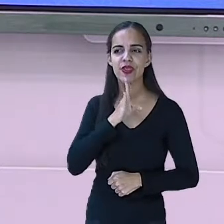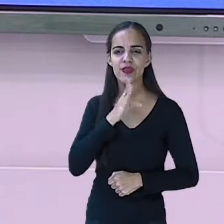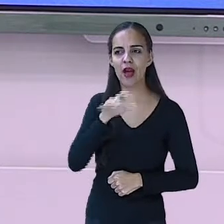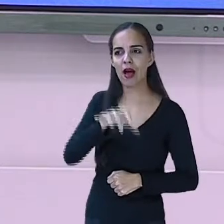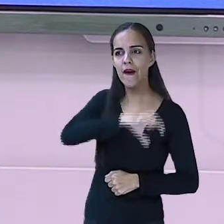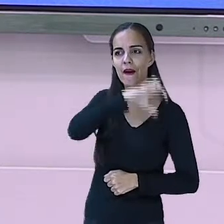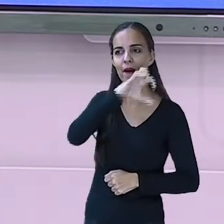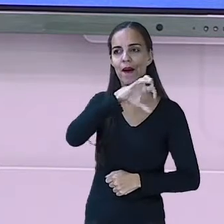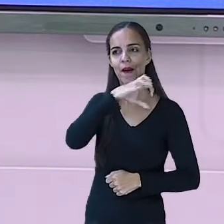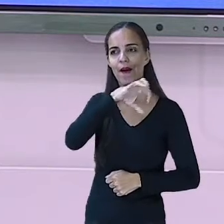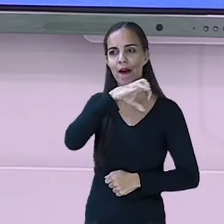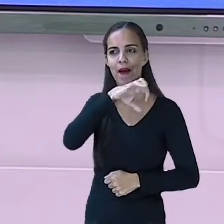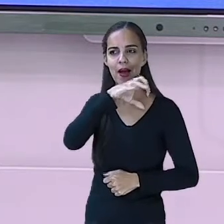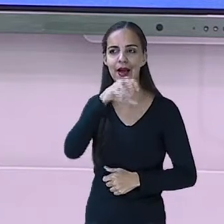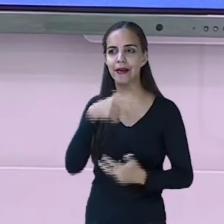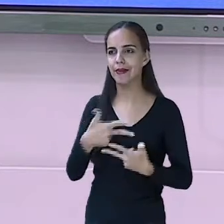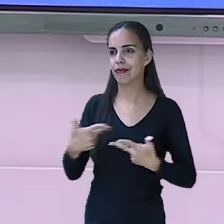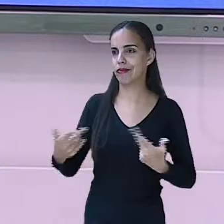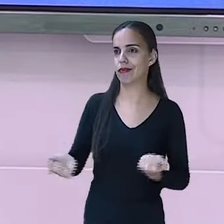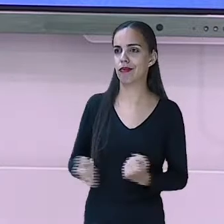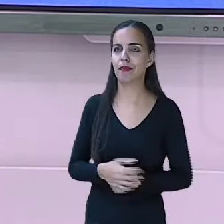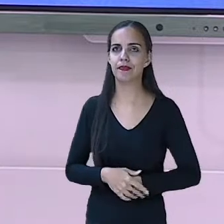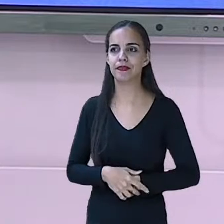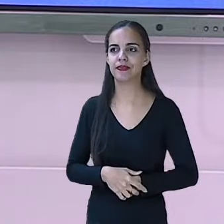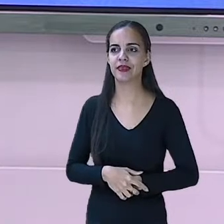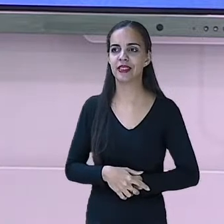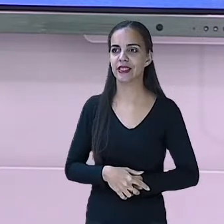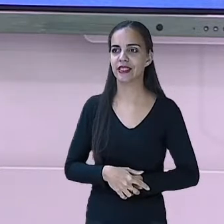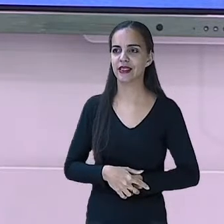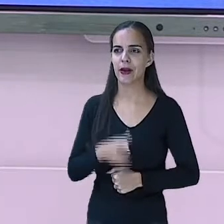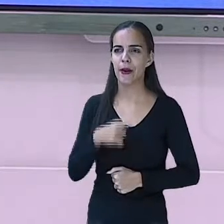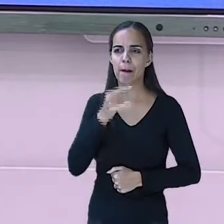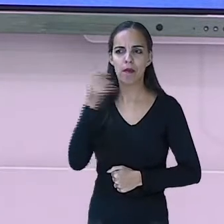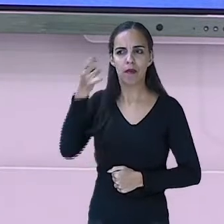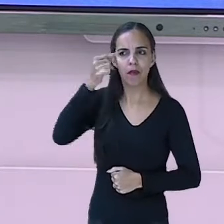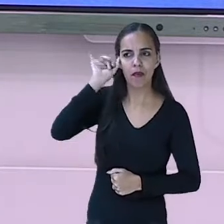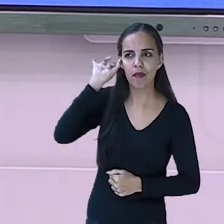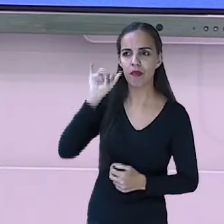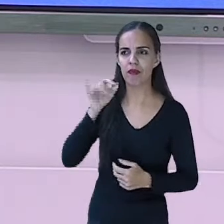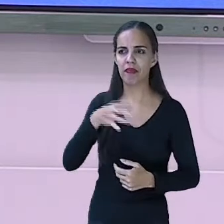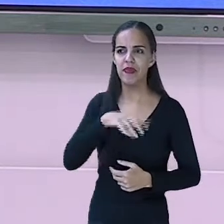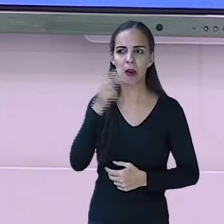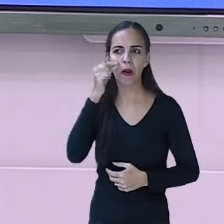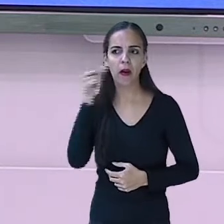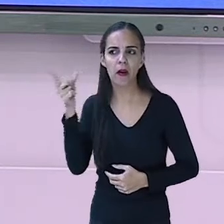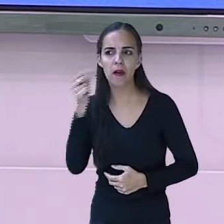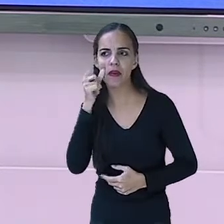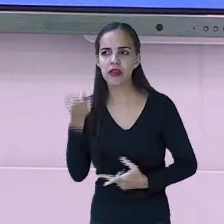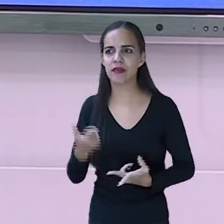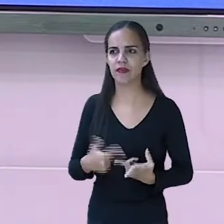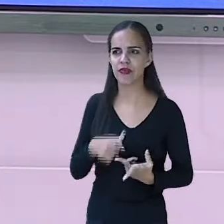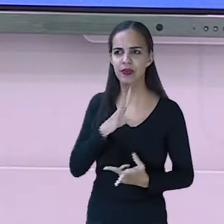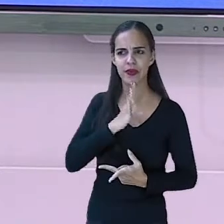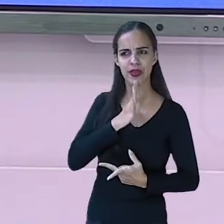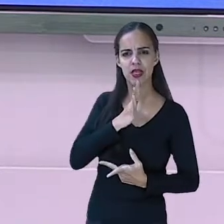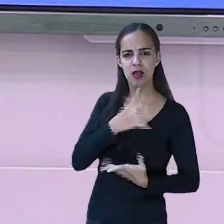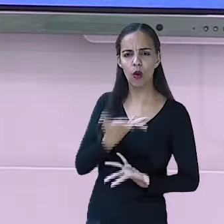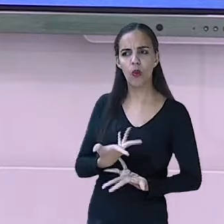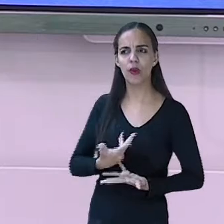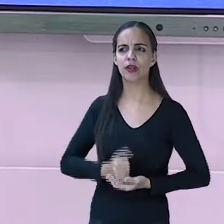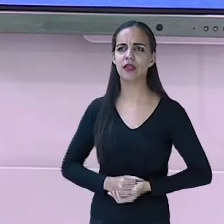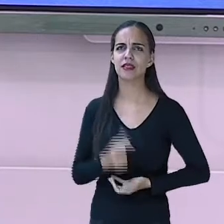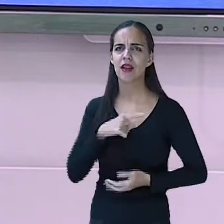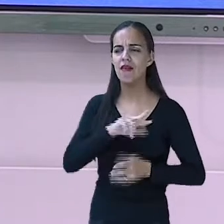animais sadios, né? Um gado, um porco. Você conhece